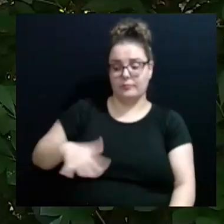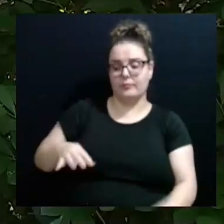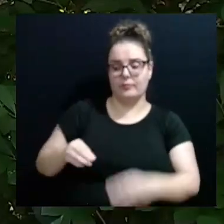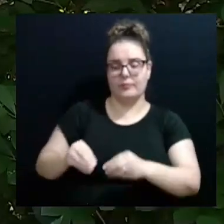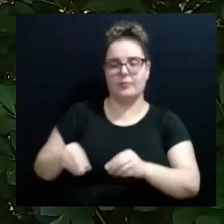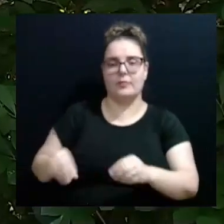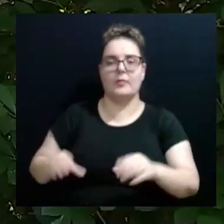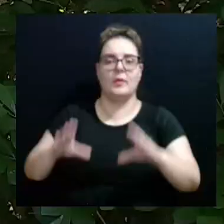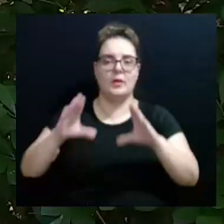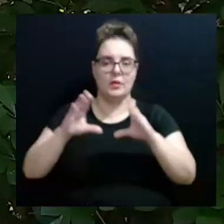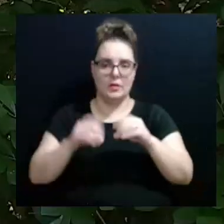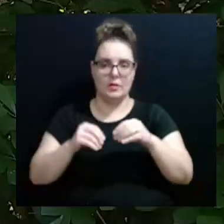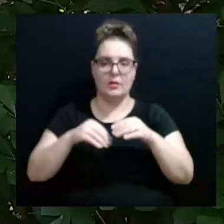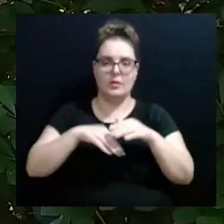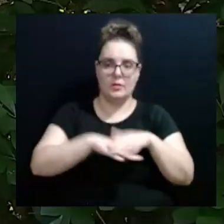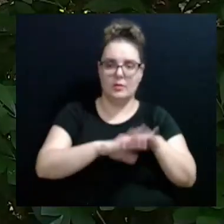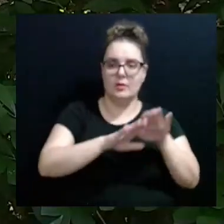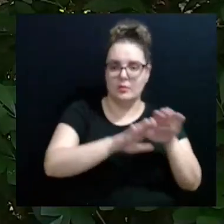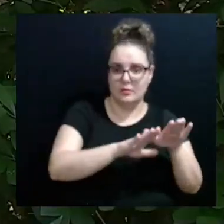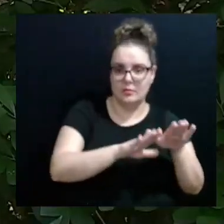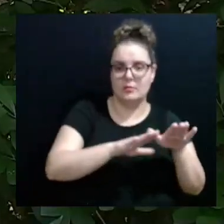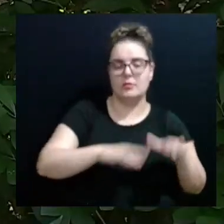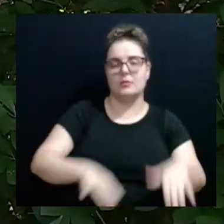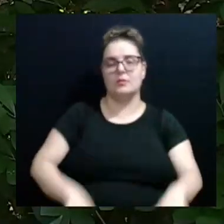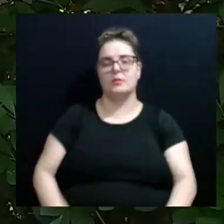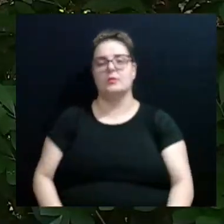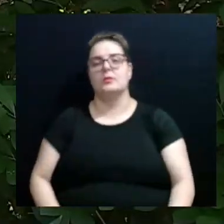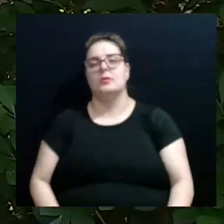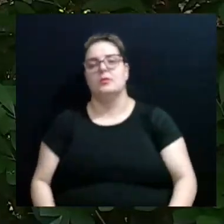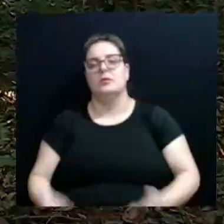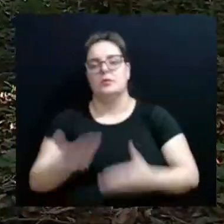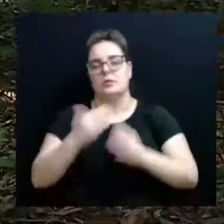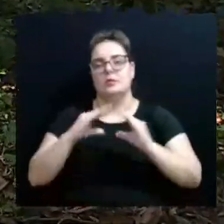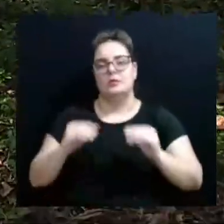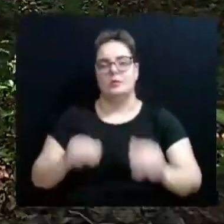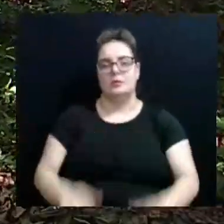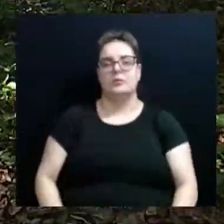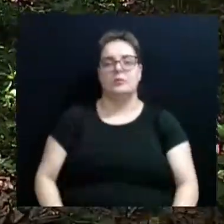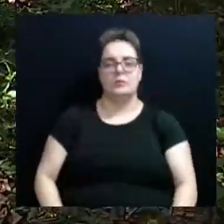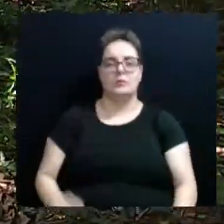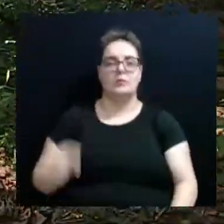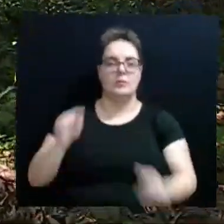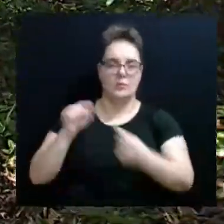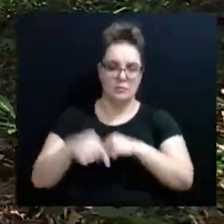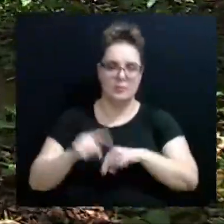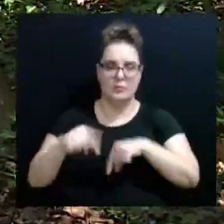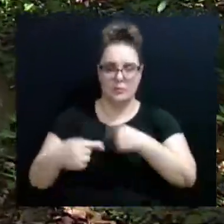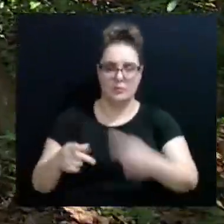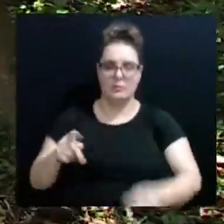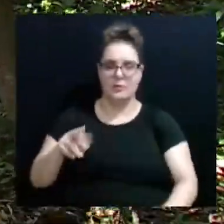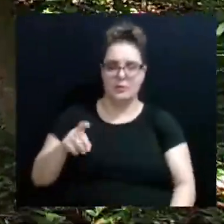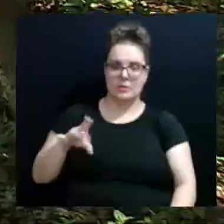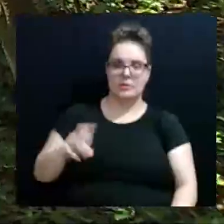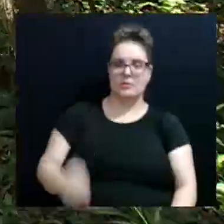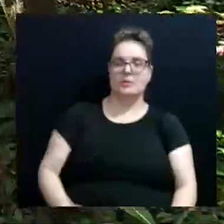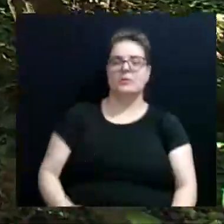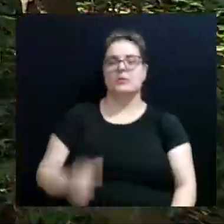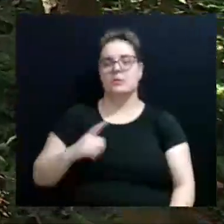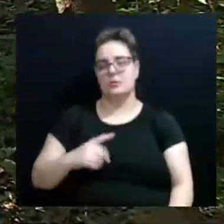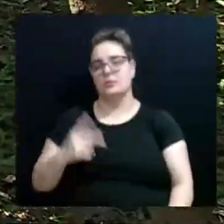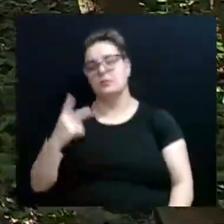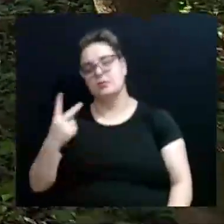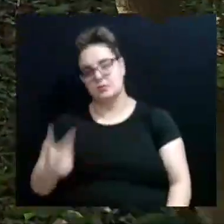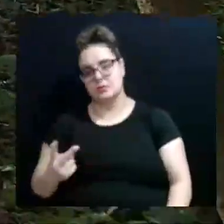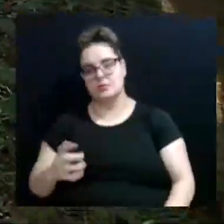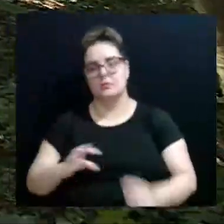cantinho dele lá, também acolhido contra outros predadores, né? Então a gente tem 2 hoje também que a gente vai fazer a soltura,